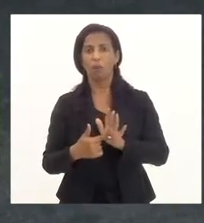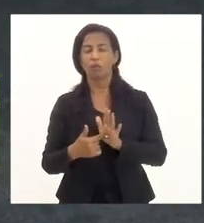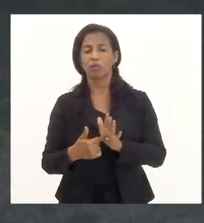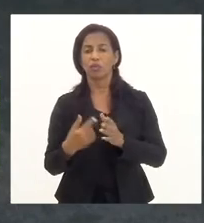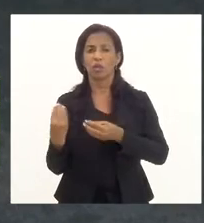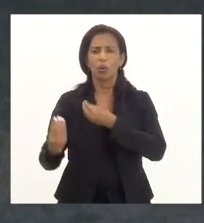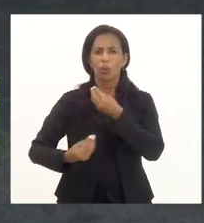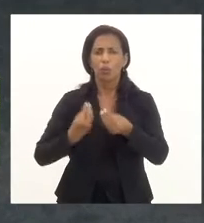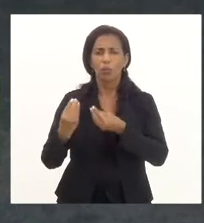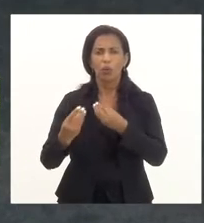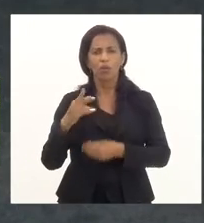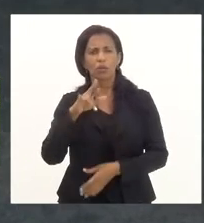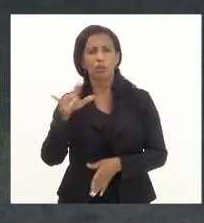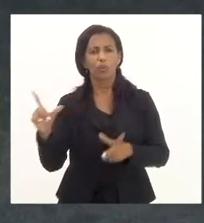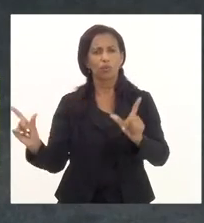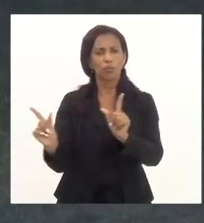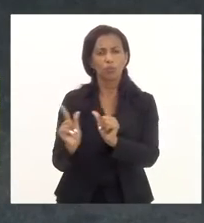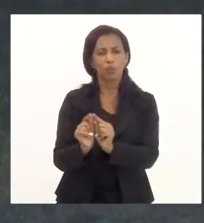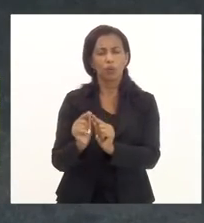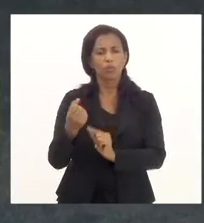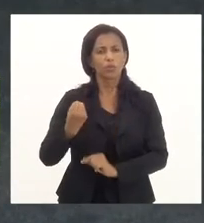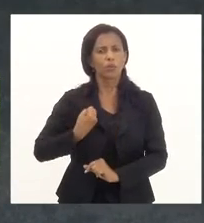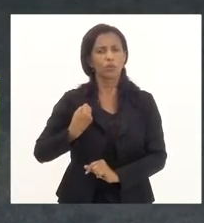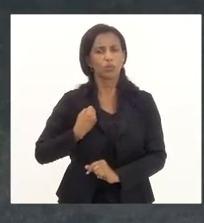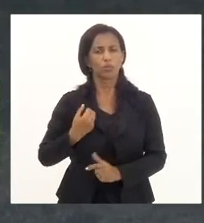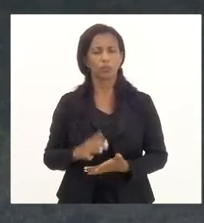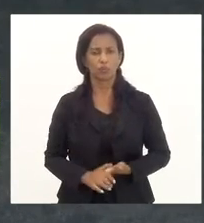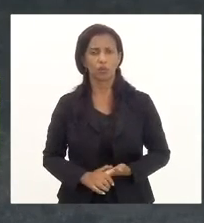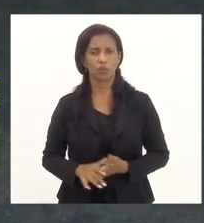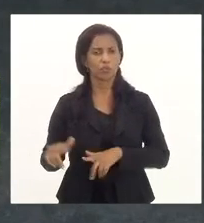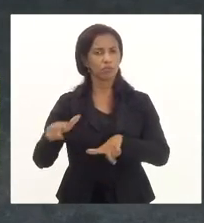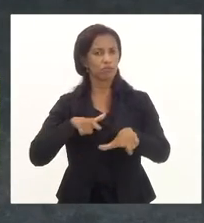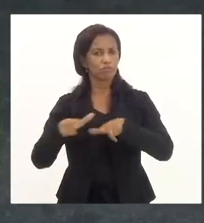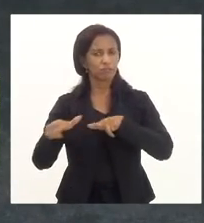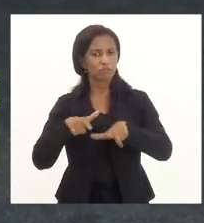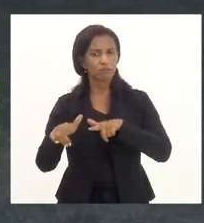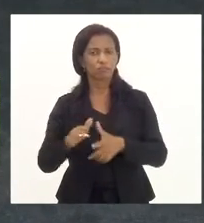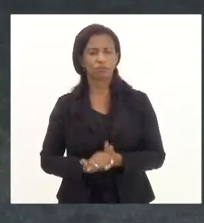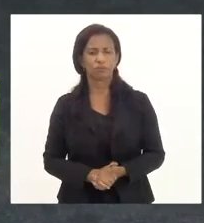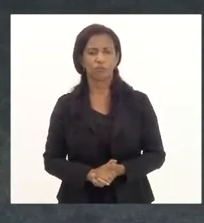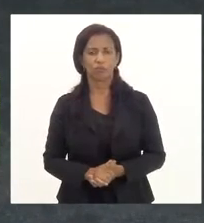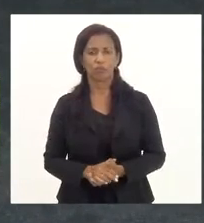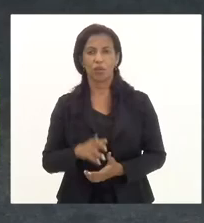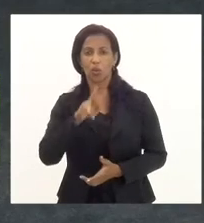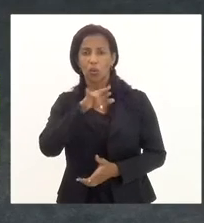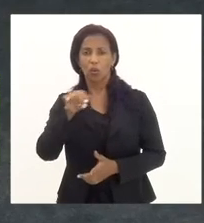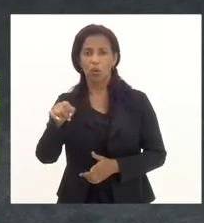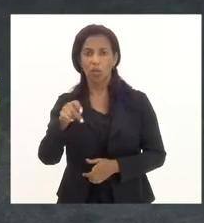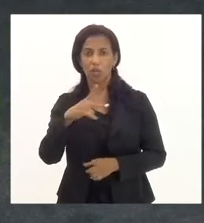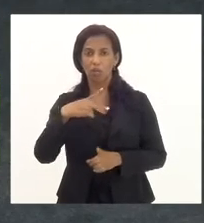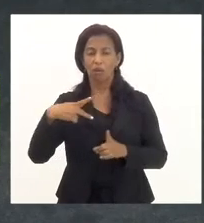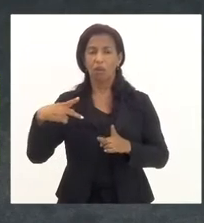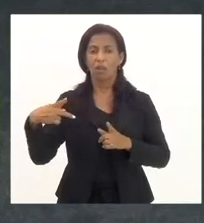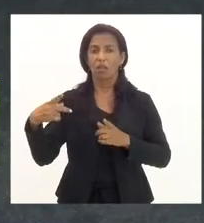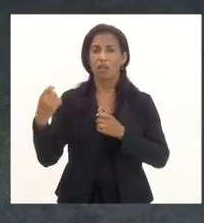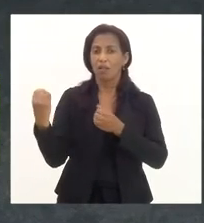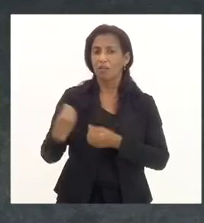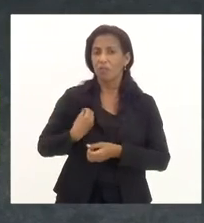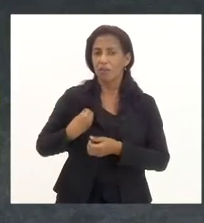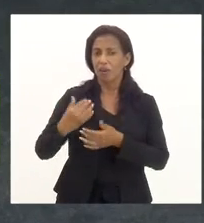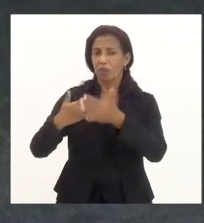o conto que o estado do Rio reduziu o seu número de servidores né o rio tá vivendo um processo de